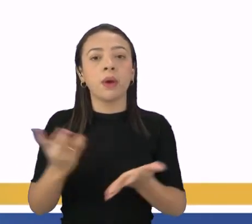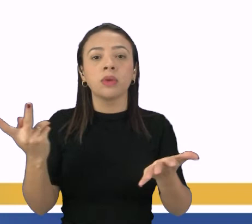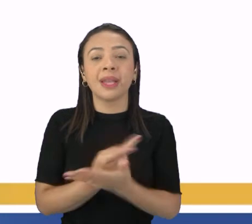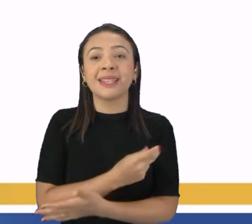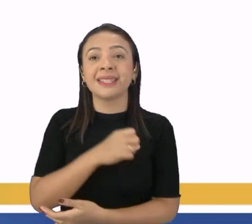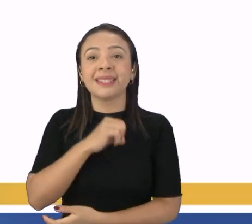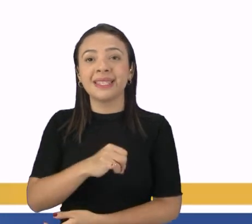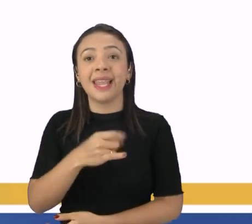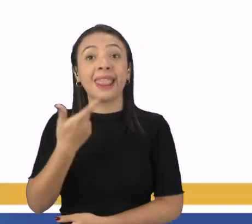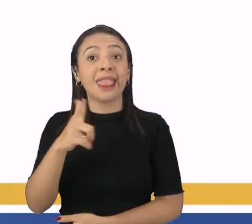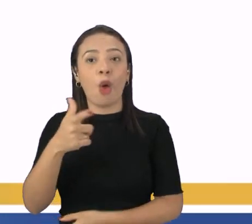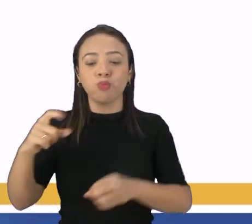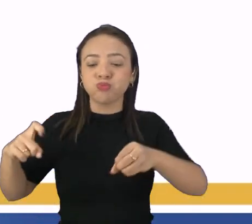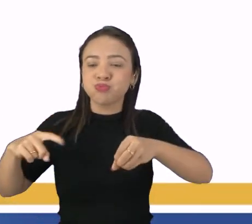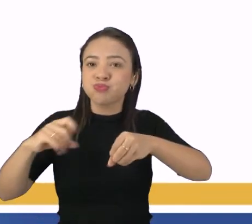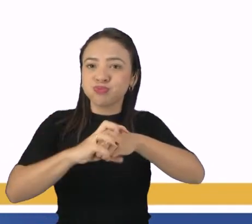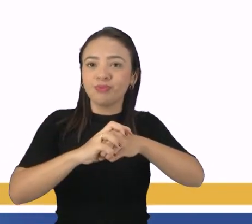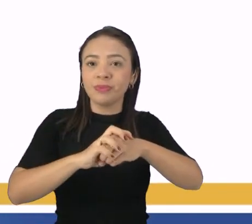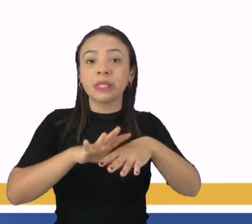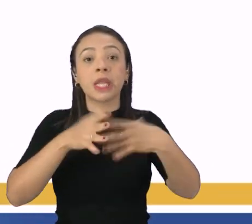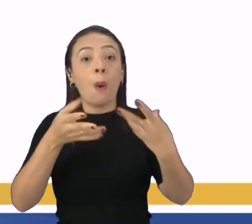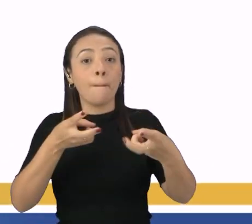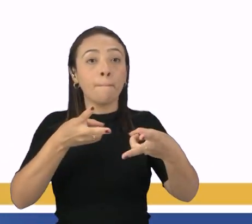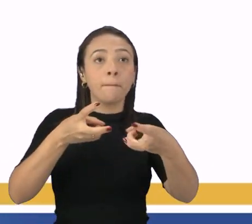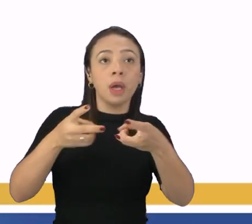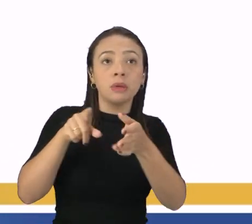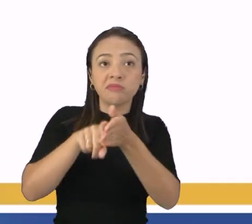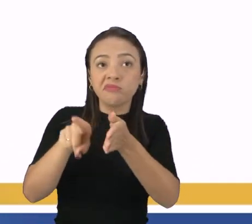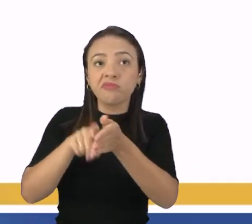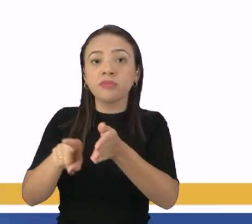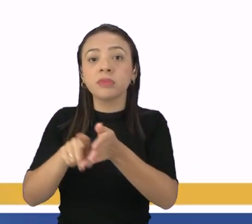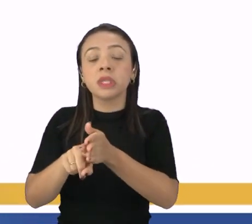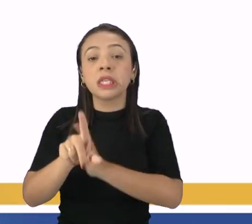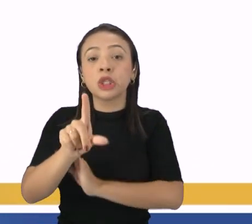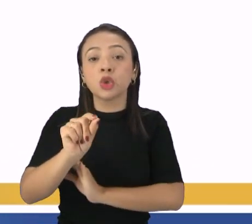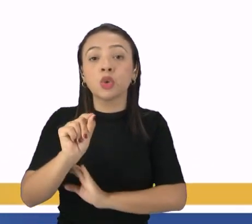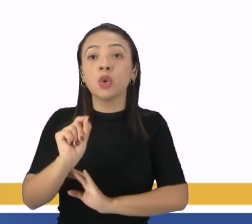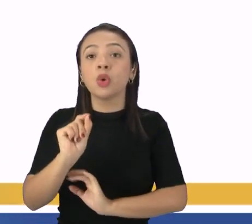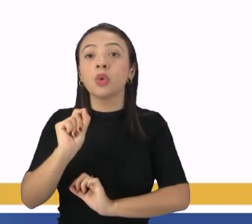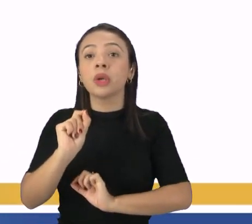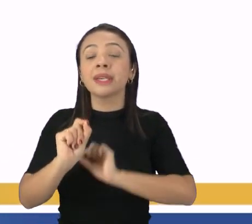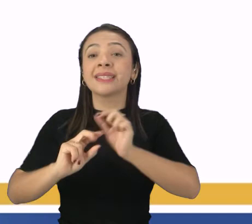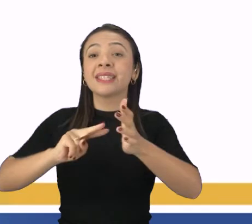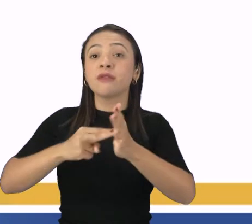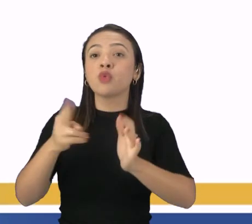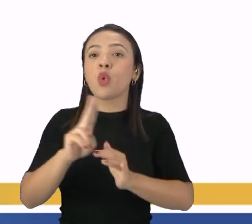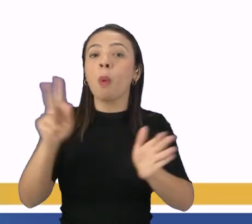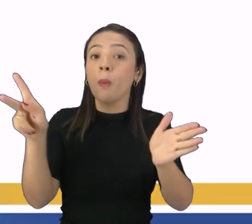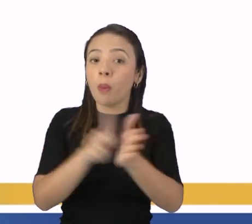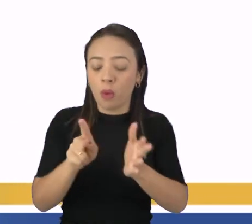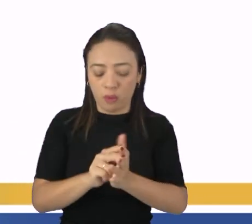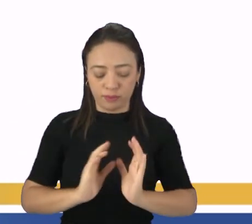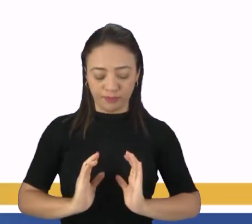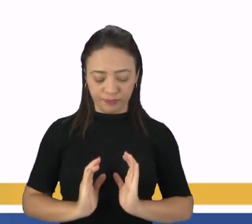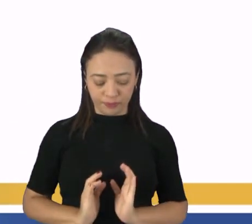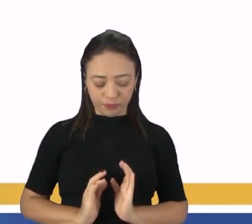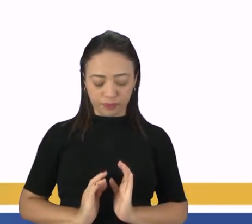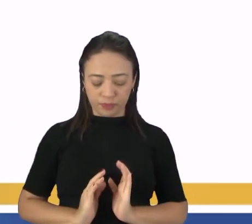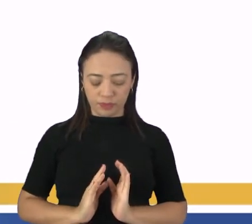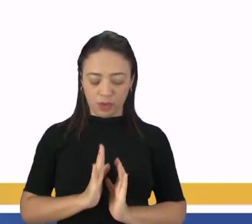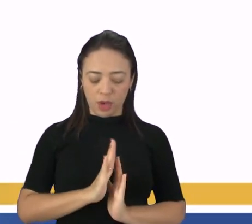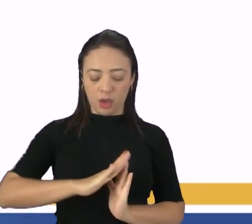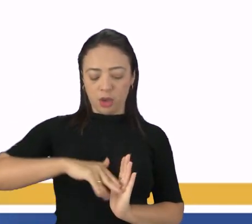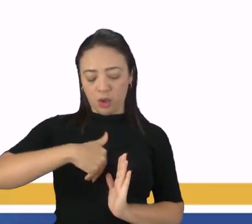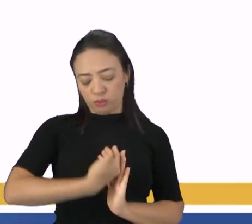não há fecundação. Analise as alternativas a seguir e marque aquela que indica o nome correto da parede do útero que é